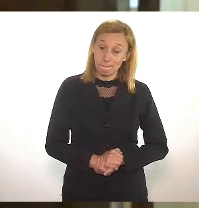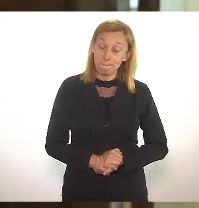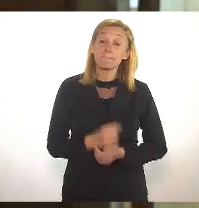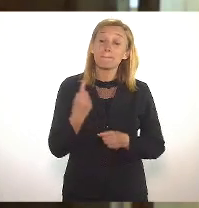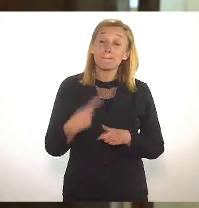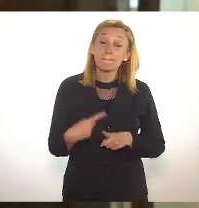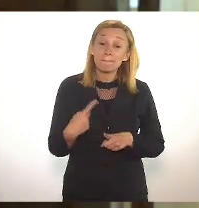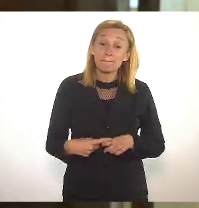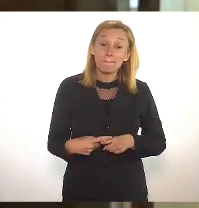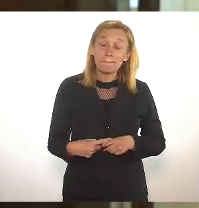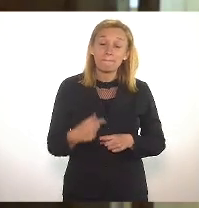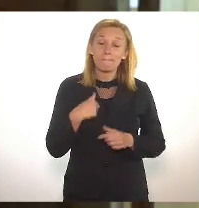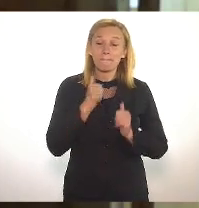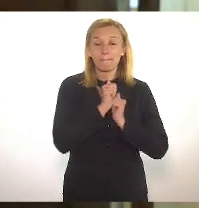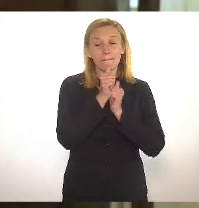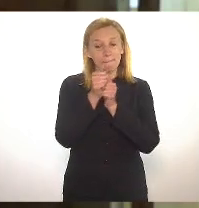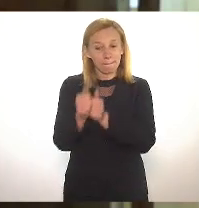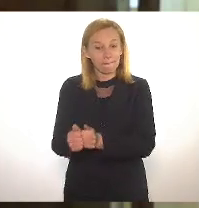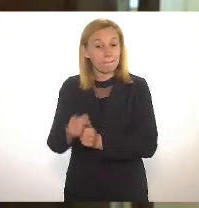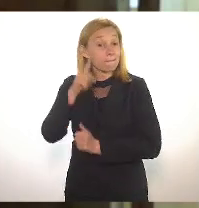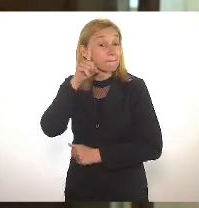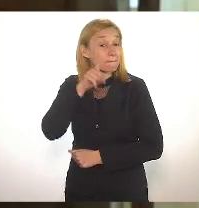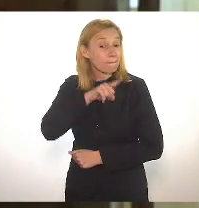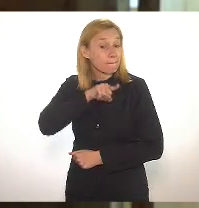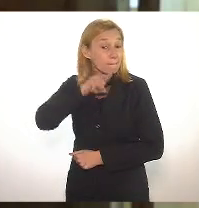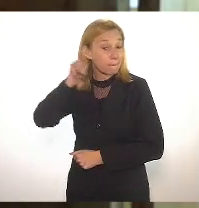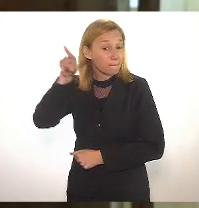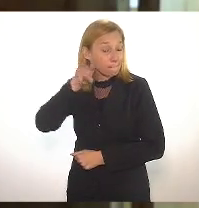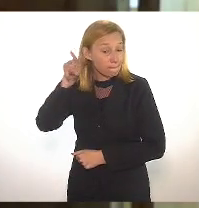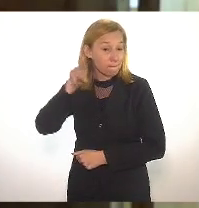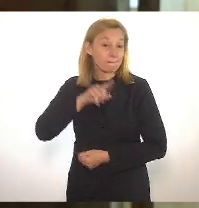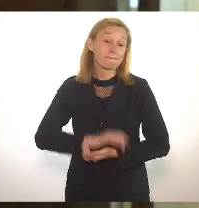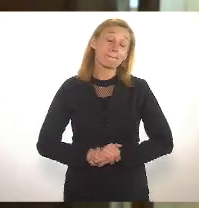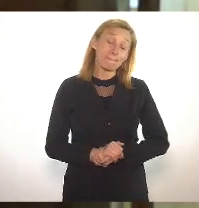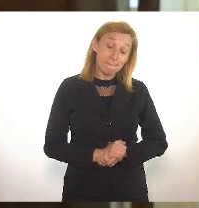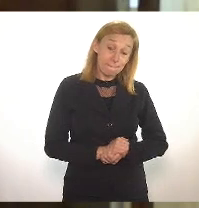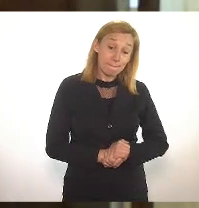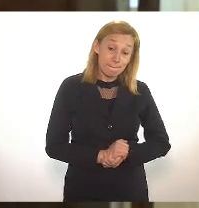porque estou acompanhando as eleições dos Estados Unidos